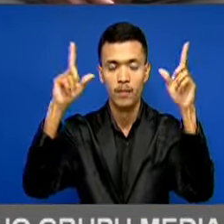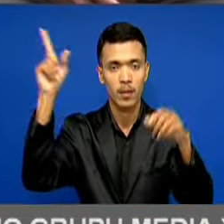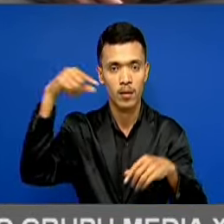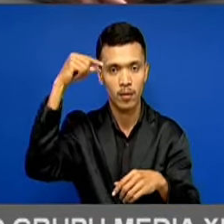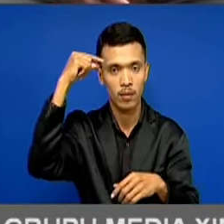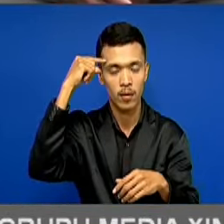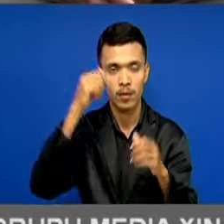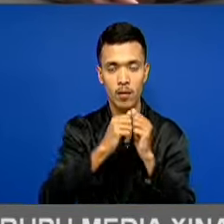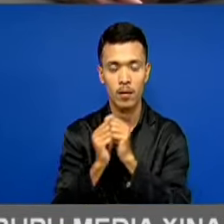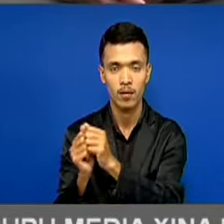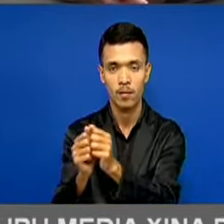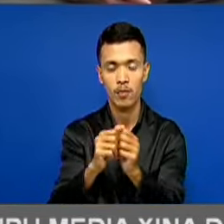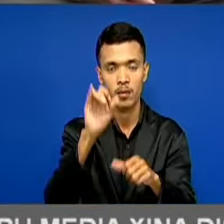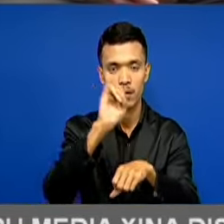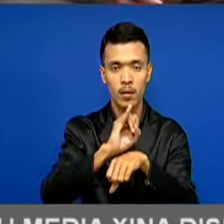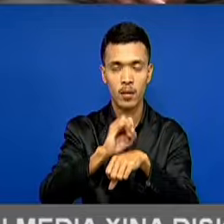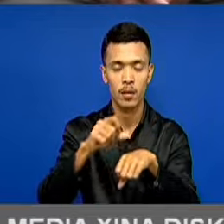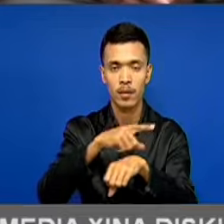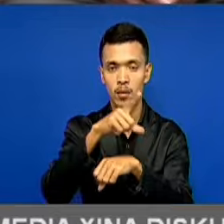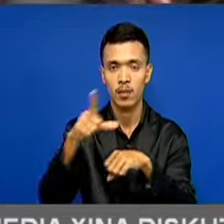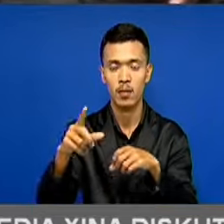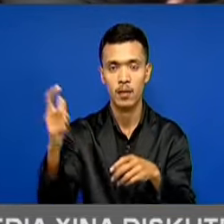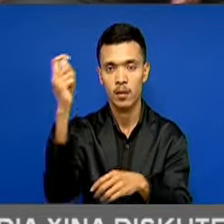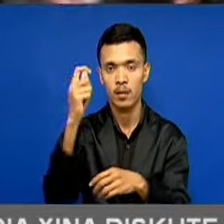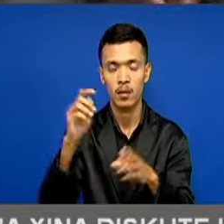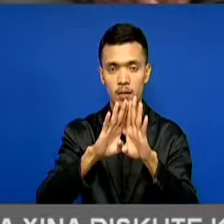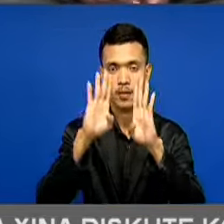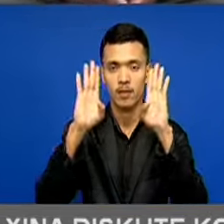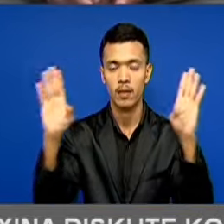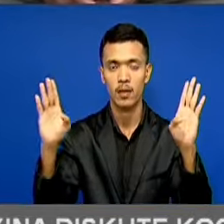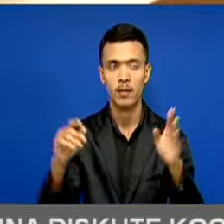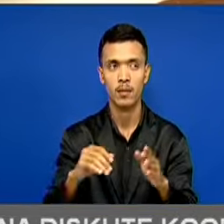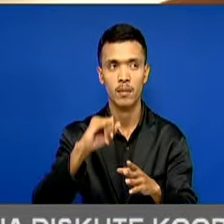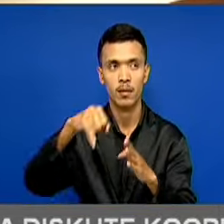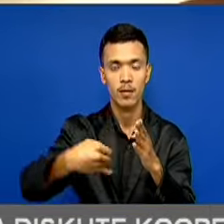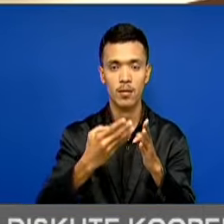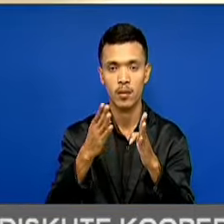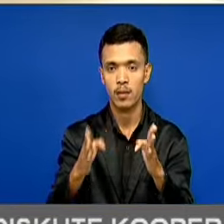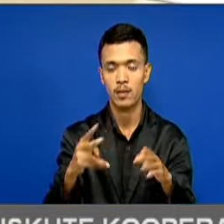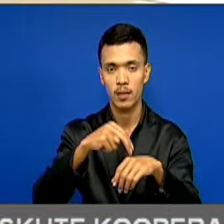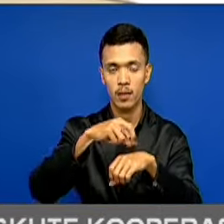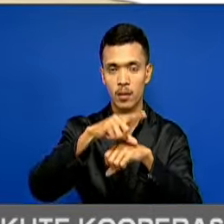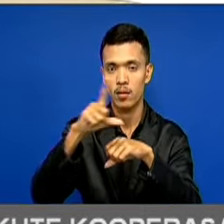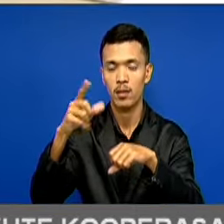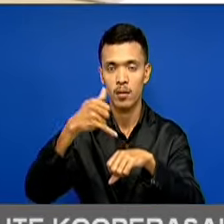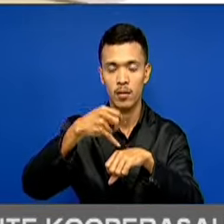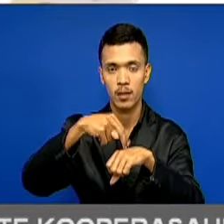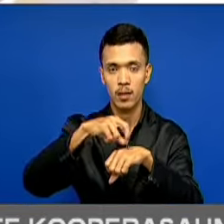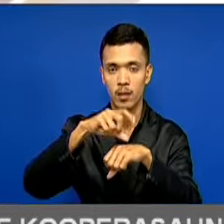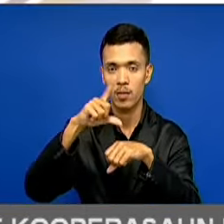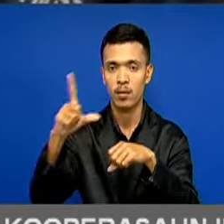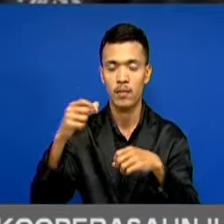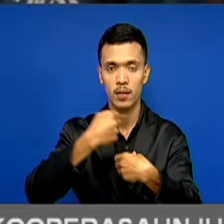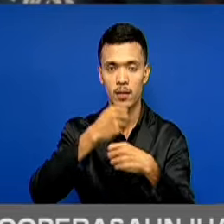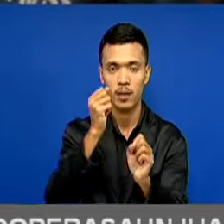Governo Hamutu Igreja Local, terça-feira, lança website Carta Acreditação para Jornalista Nacional no Internacional, NBS